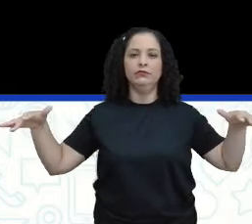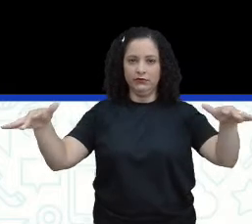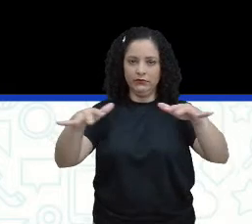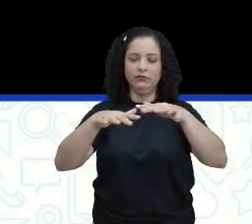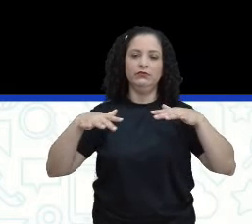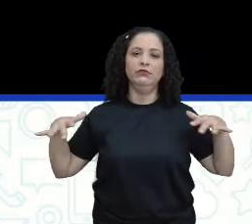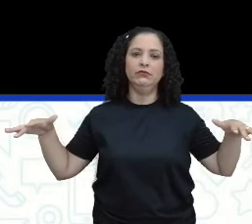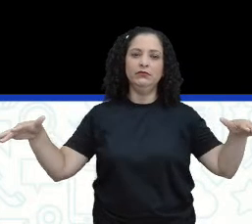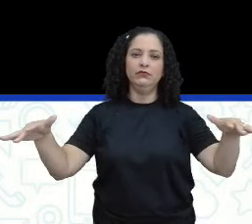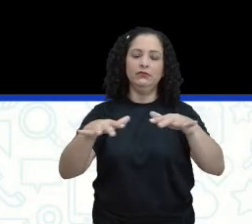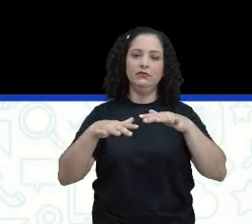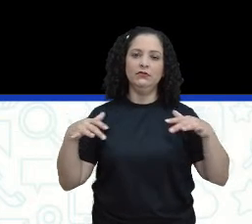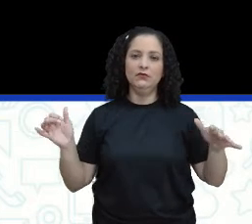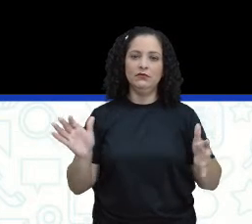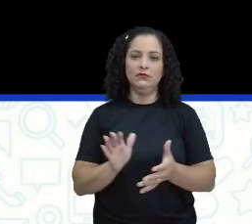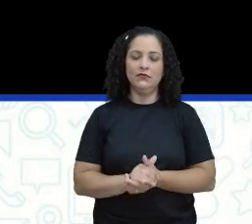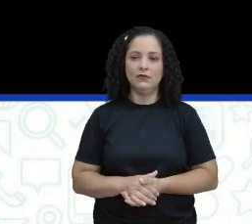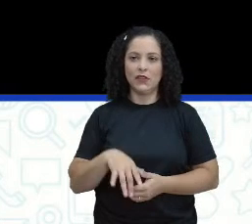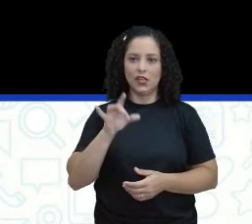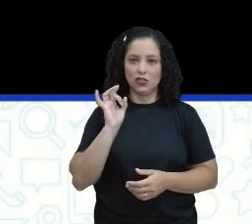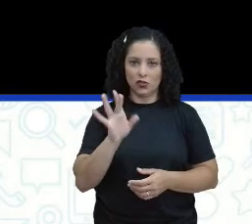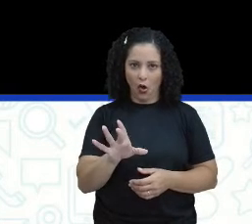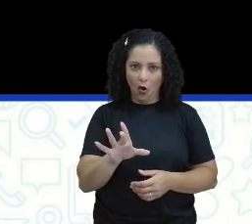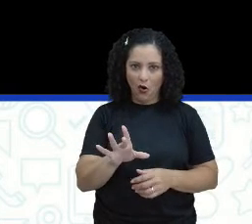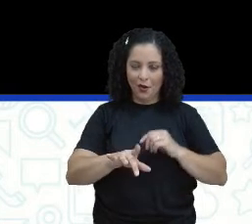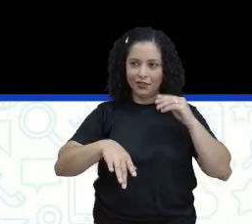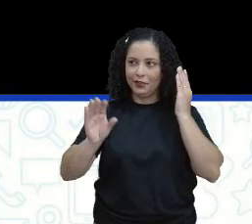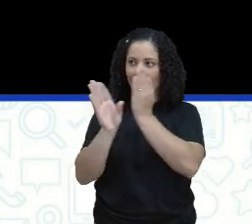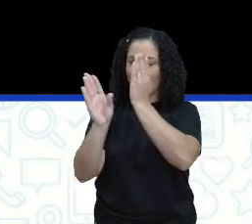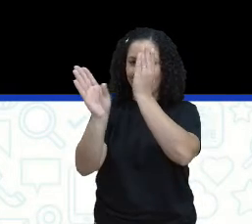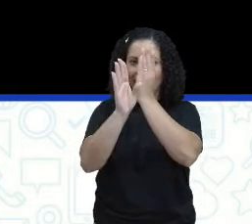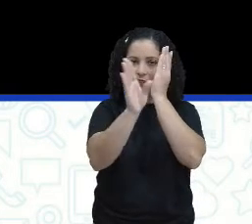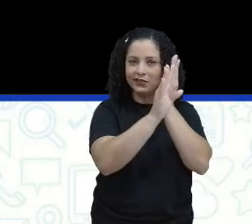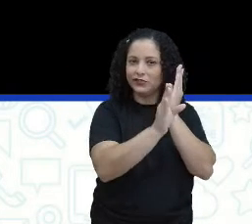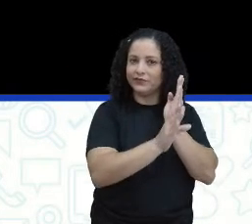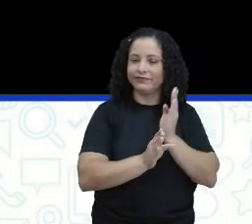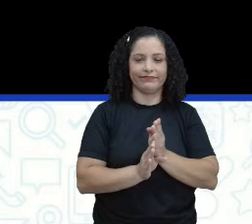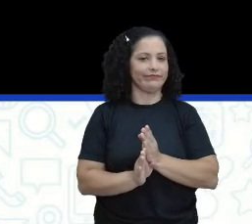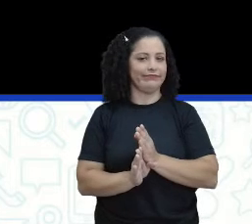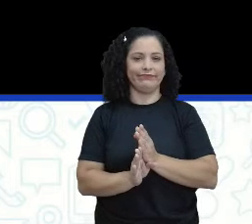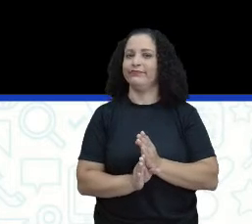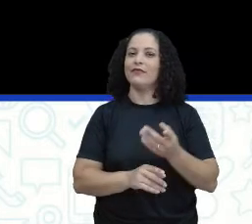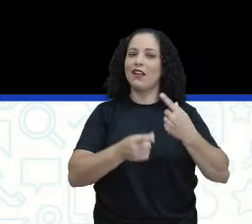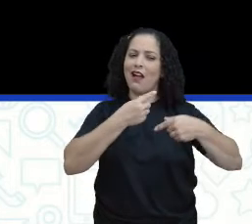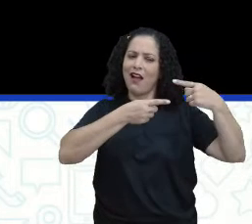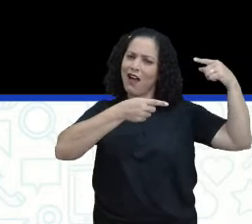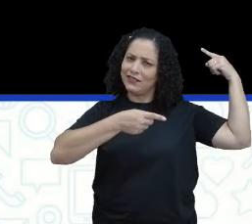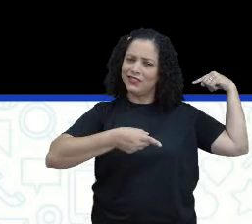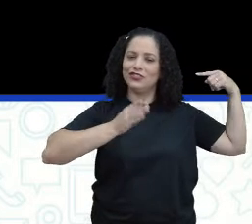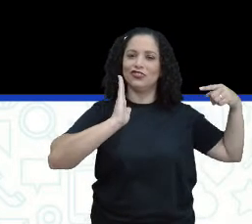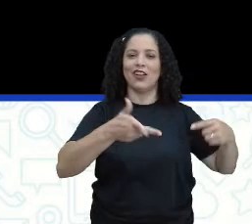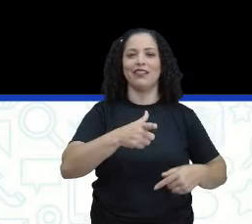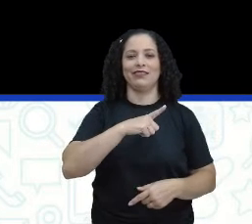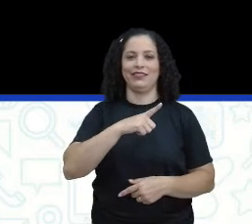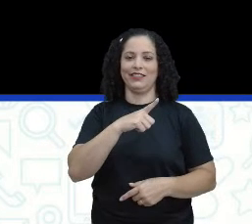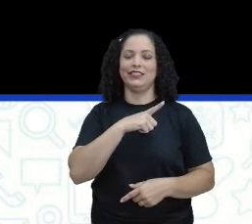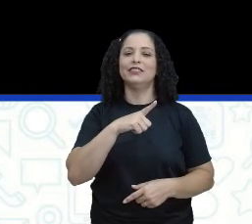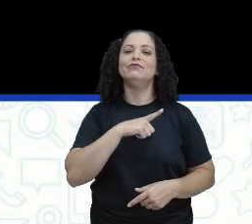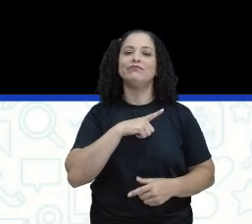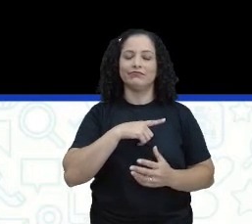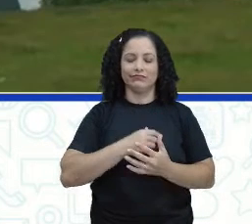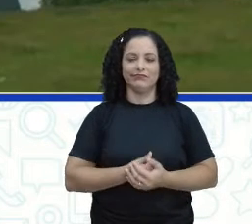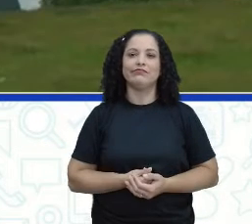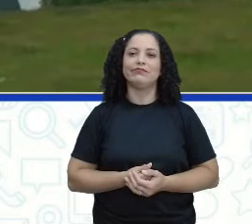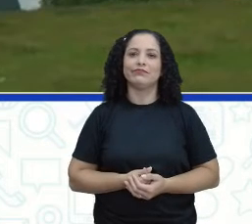certo? E não só depois das descobertas do homem, né? Mas antes disso. Então, vamos